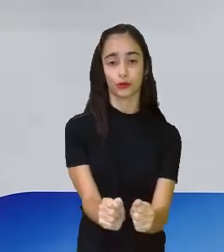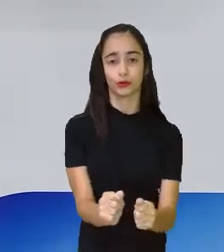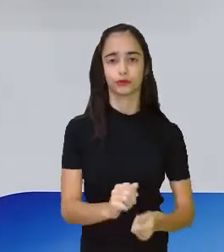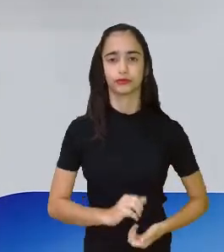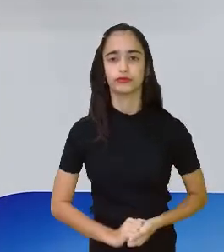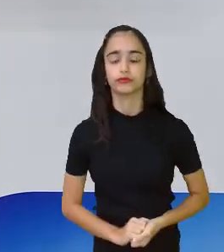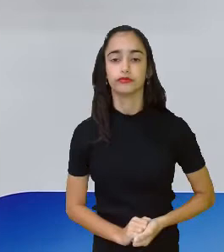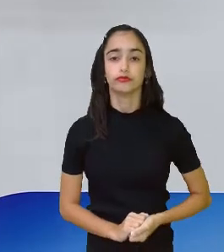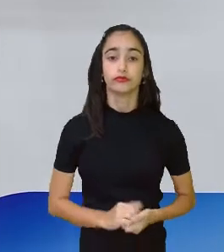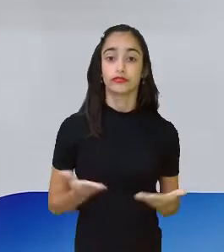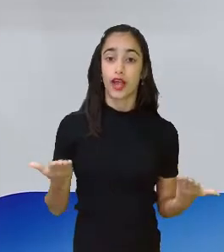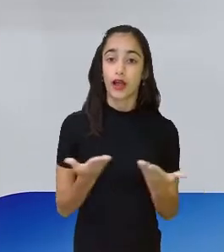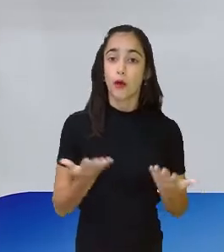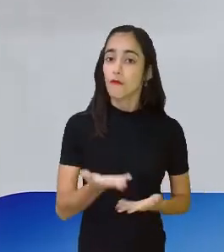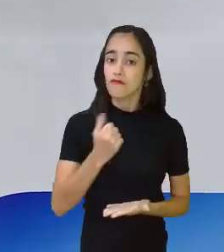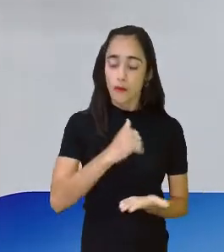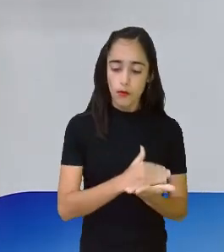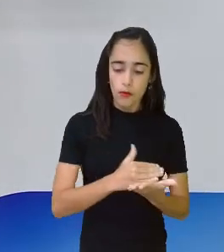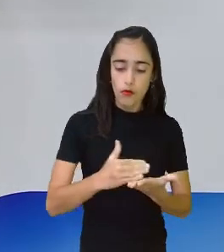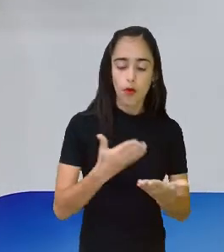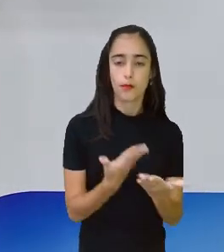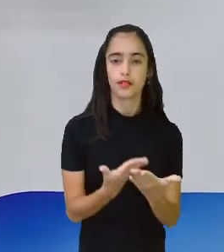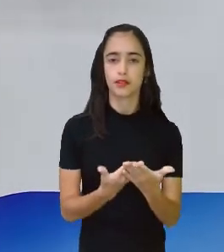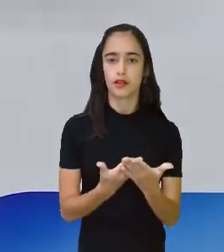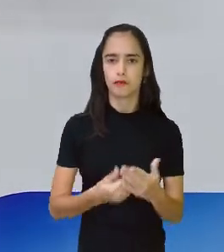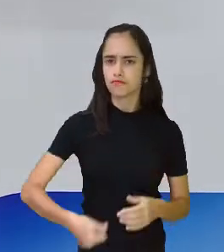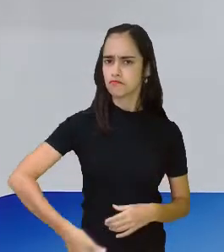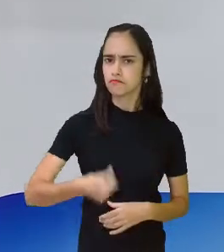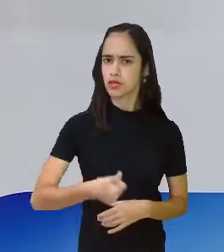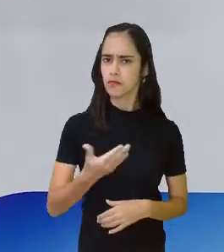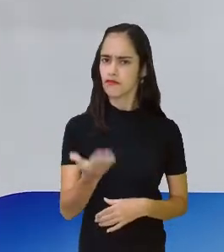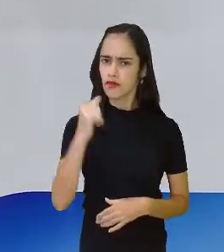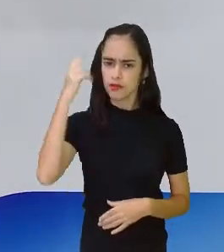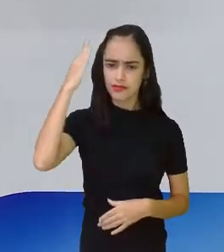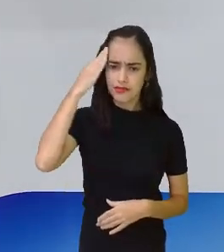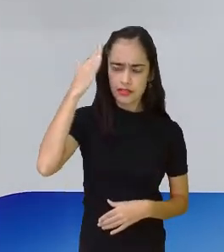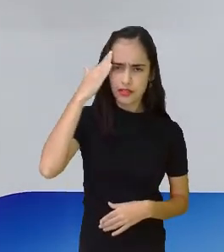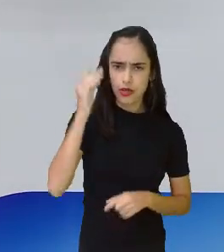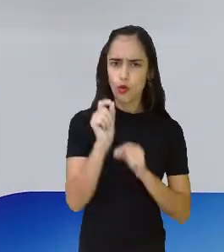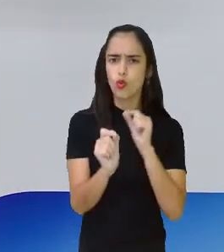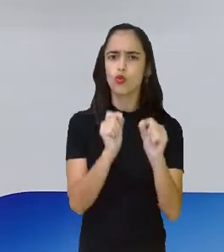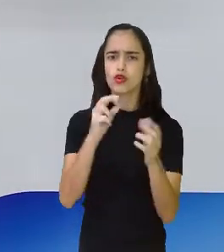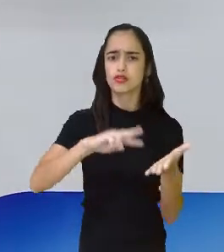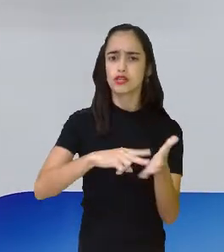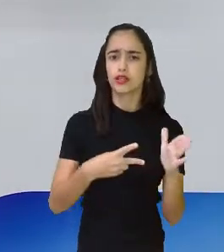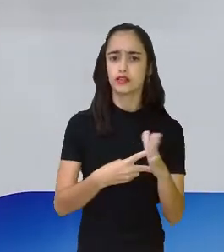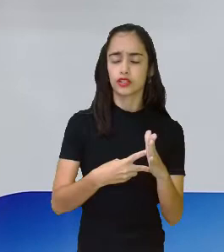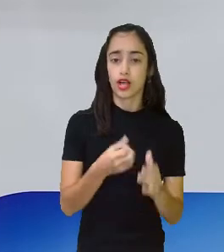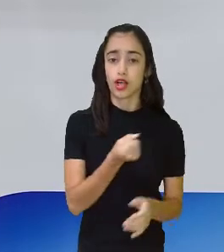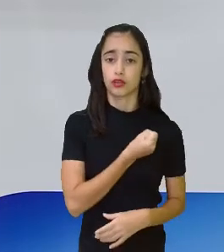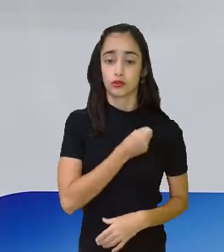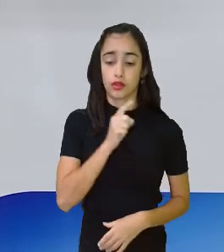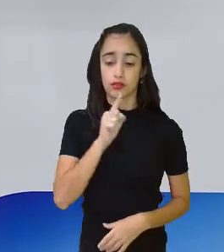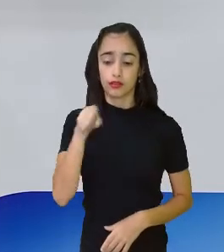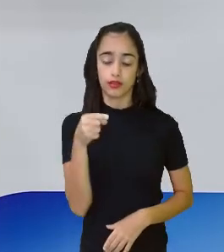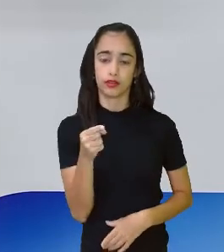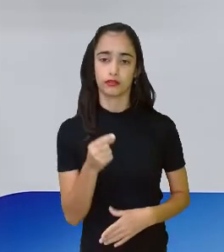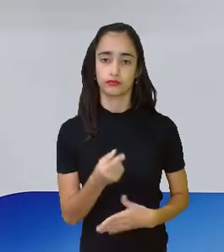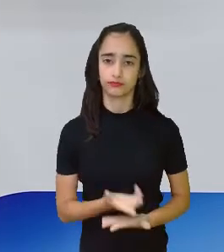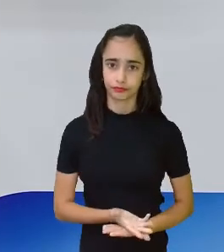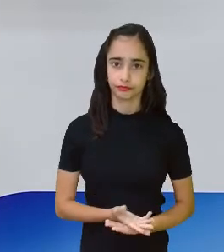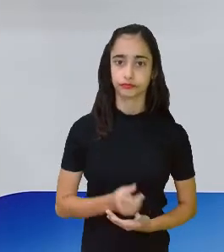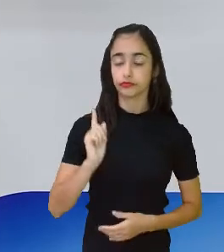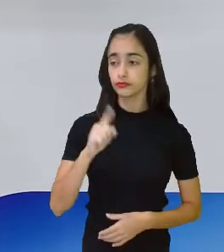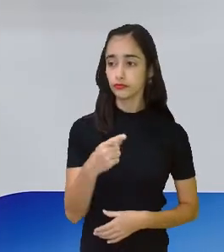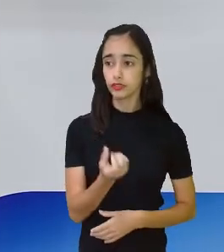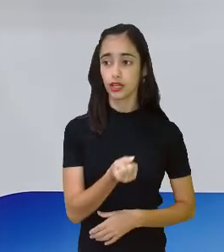nossa aula. Primeiramente, a gente precisa entender o que são os números decimais. O nosso sistema de numeração, ele é agrupado